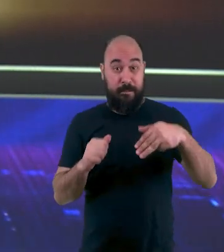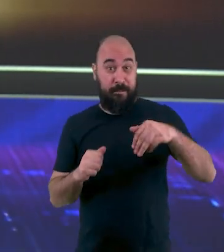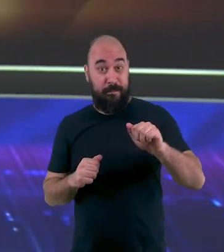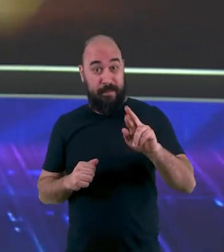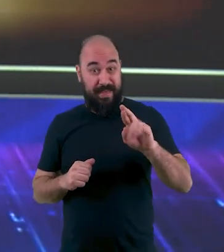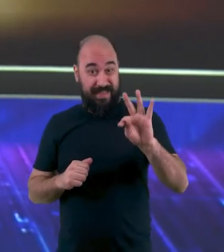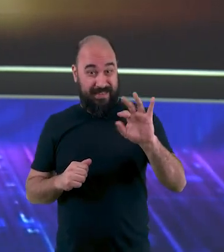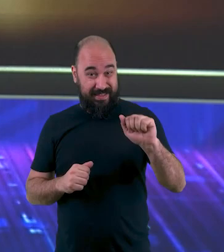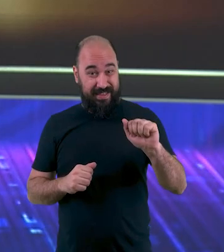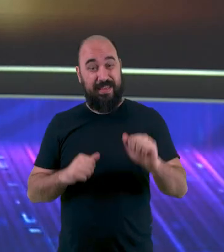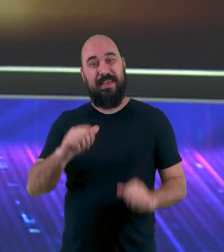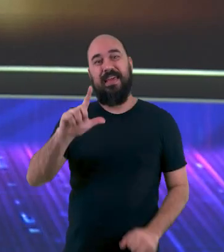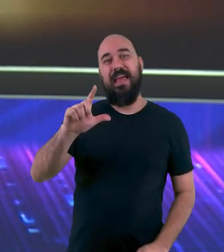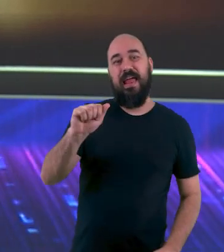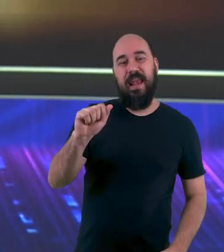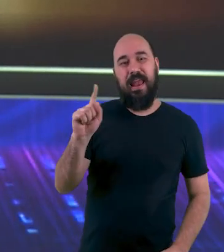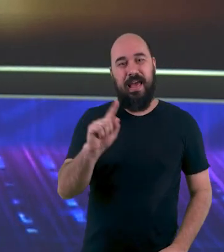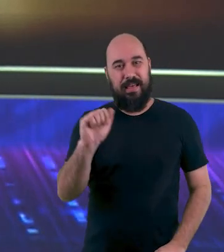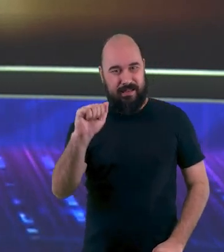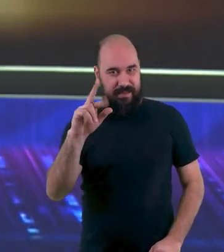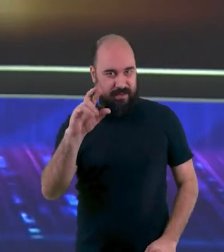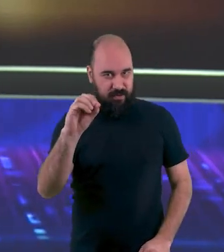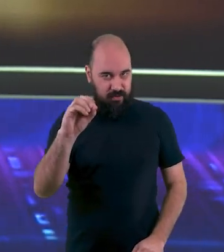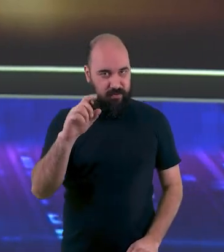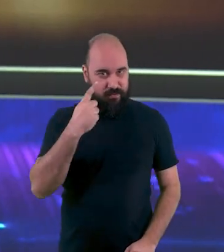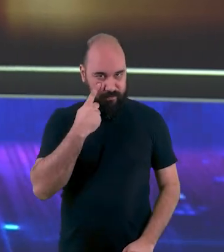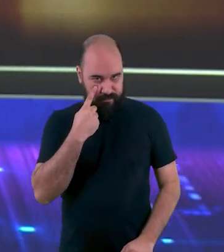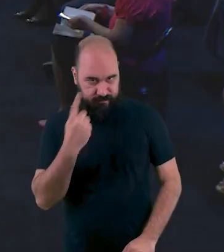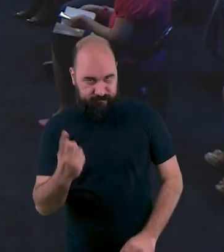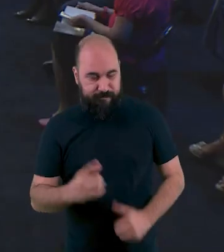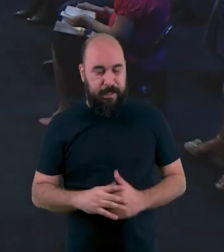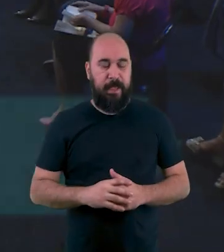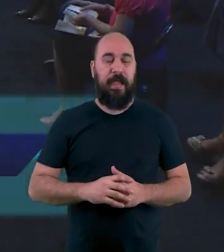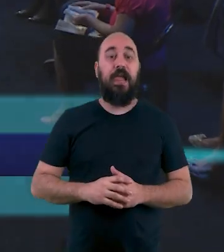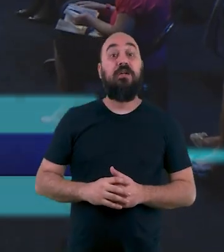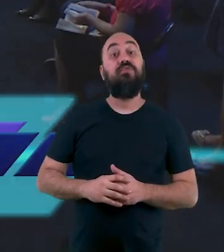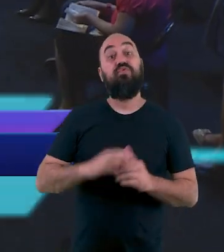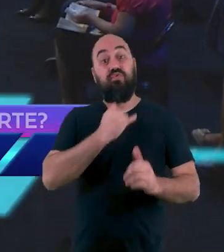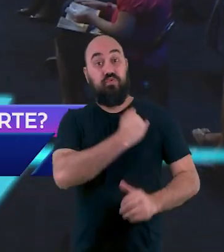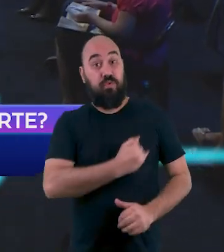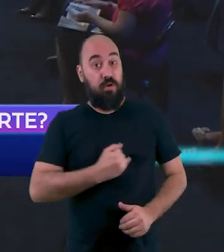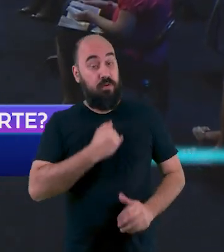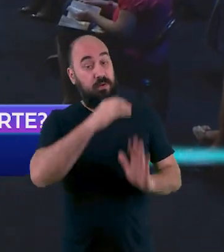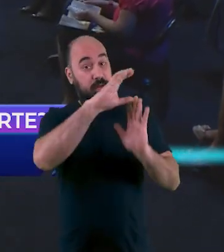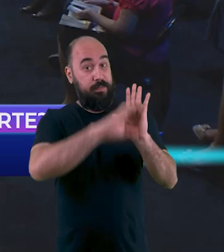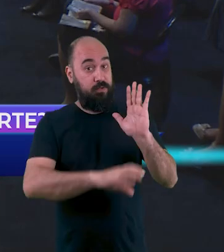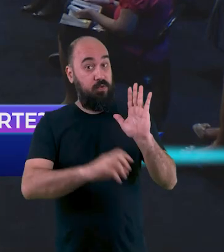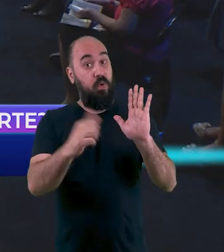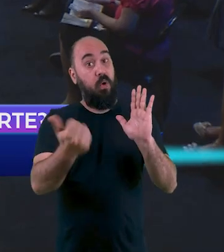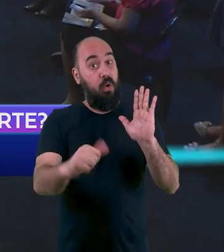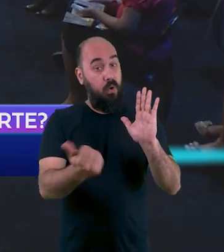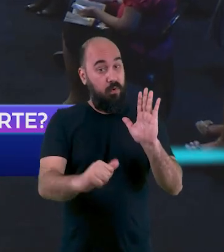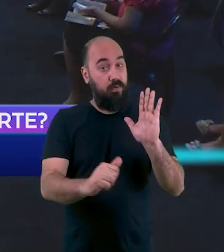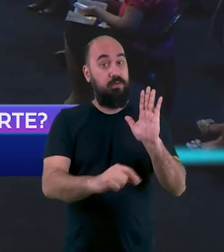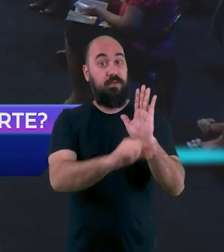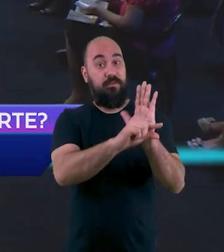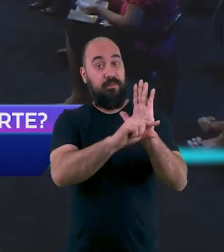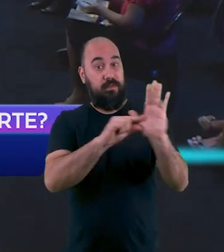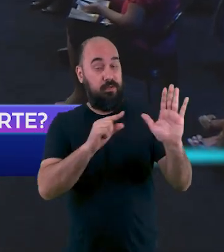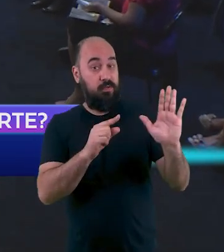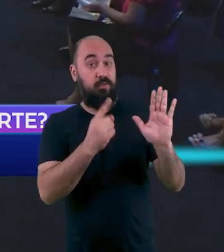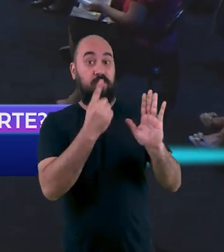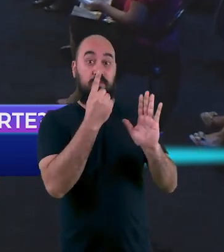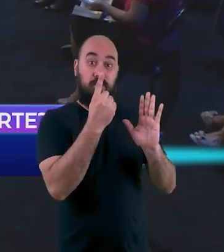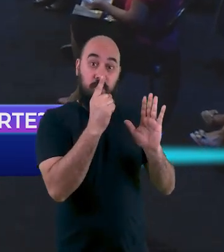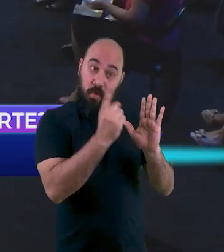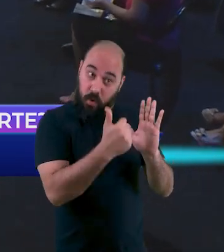comigo para o Evangelho de João, no capítulo 11. João, capítulo 11, e vamos ler os